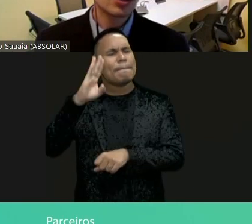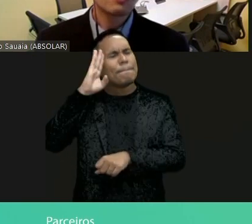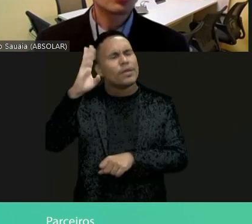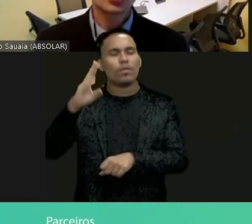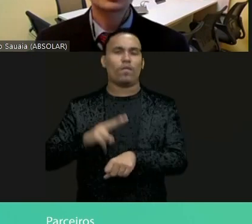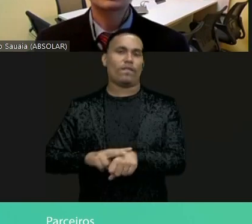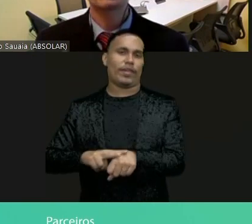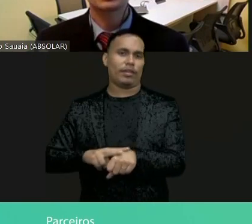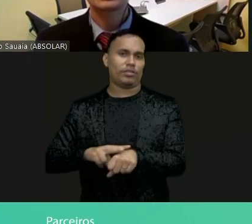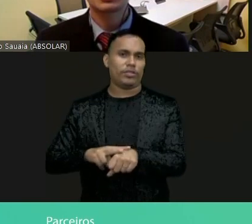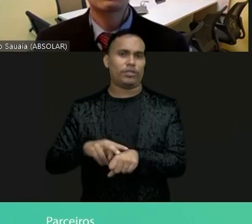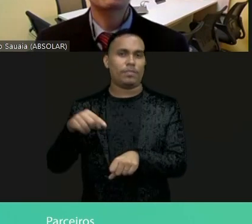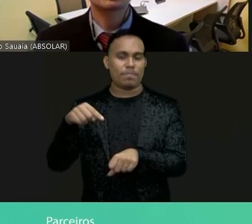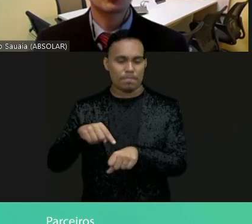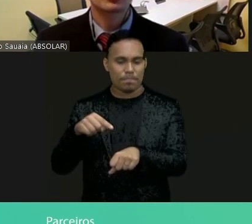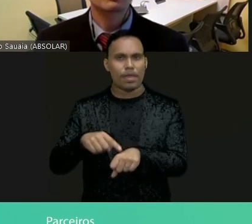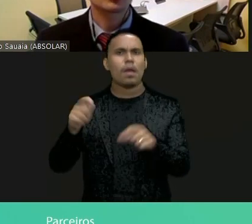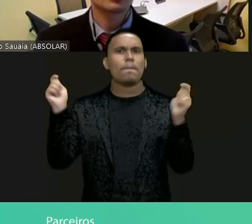especially green hydrogen,